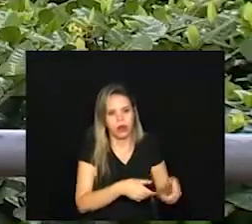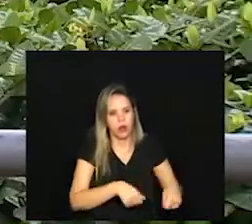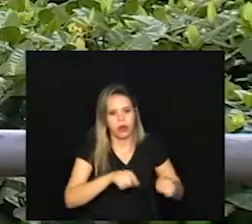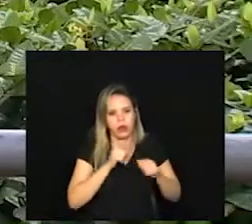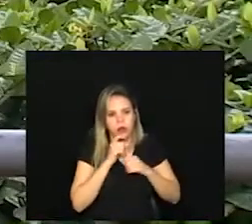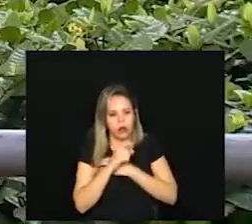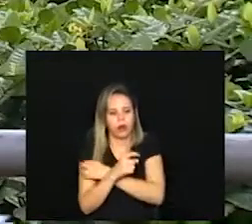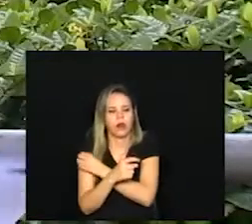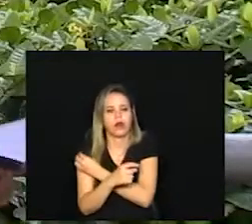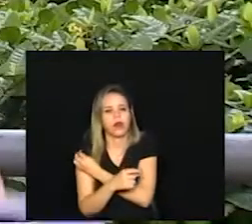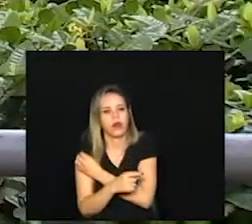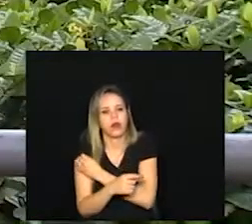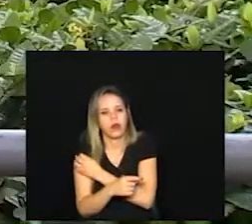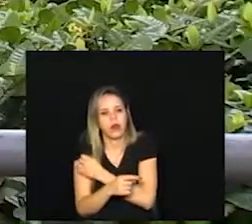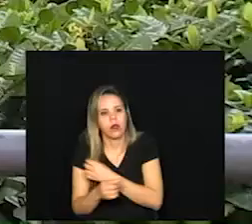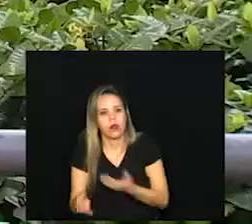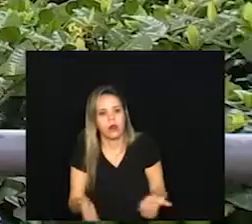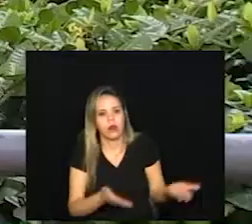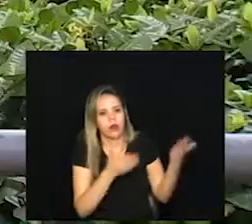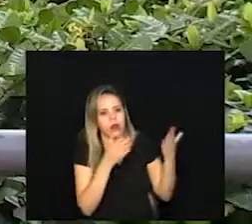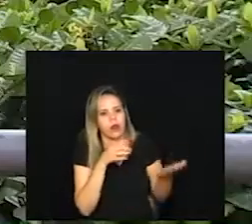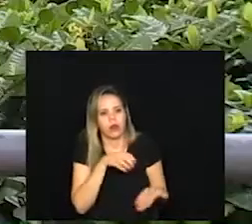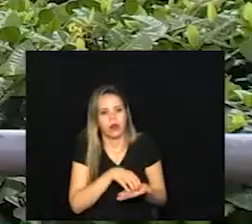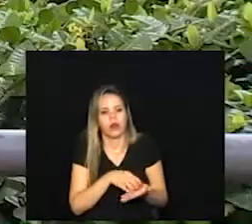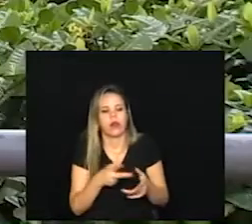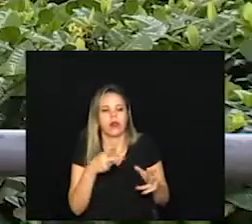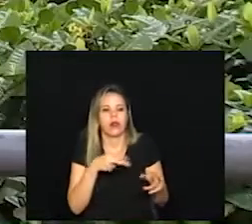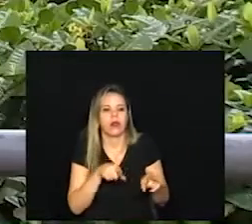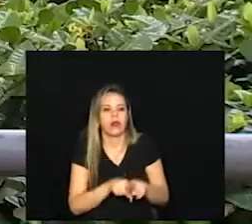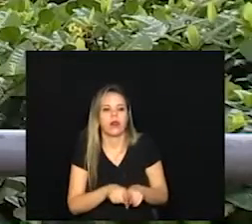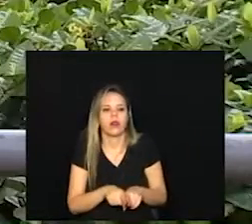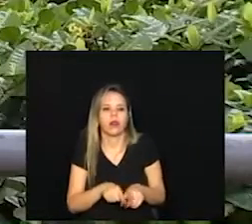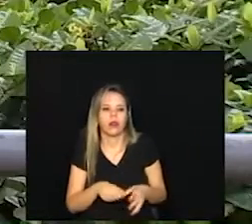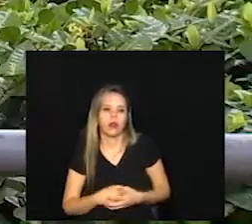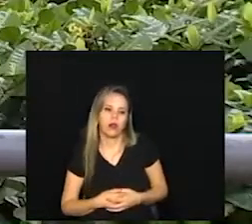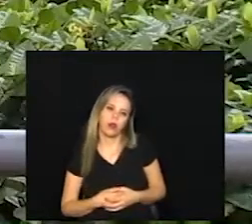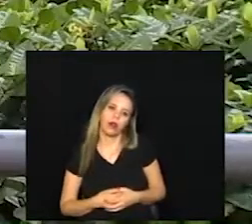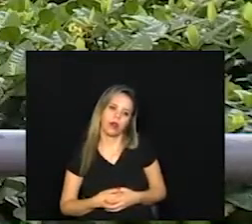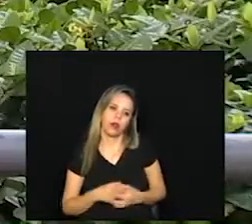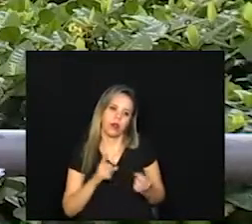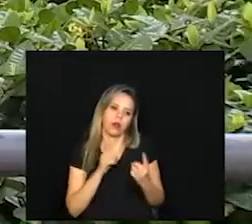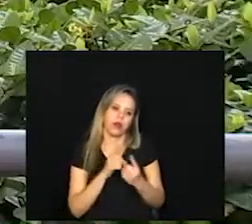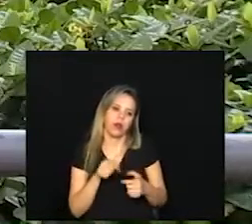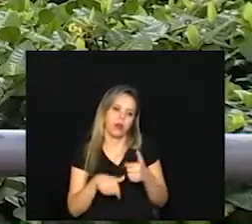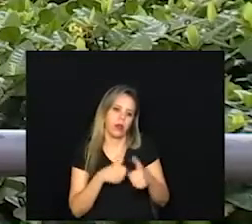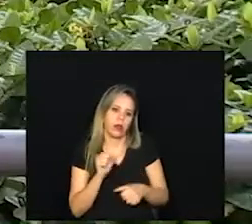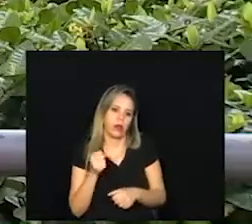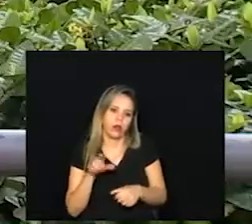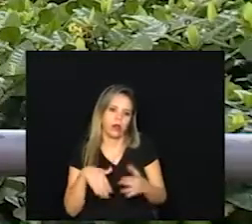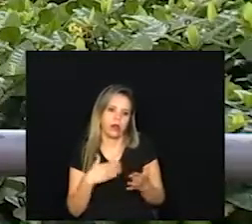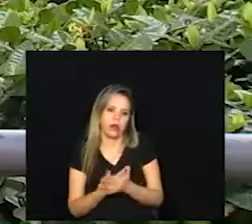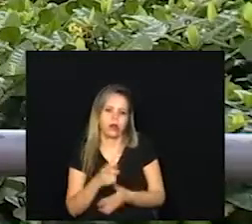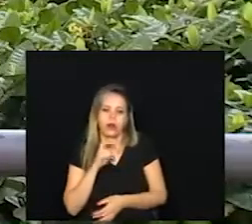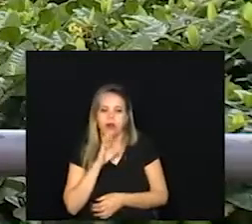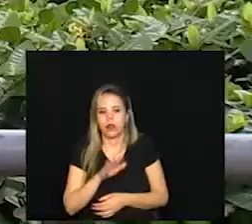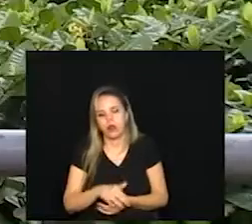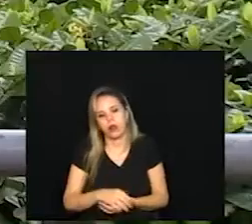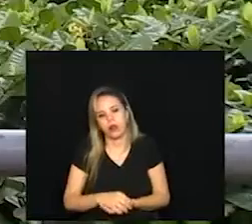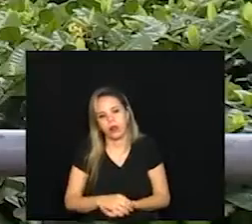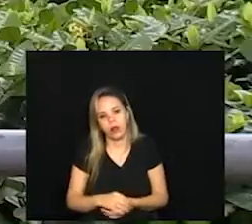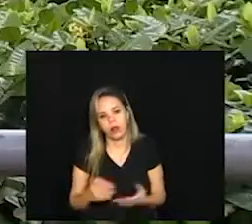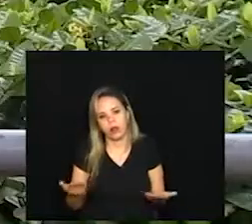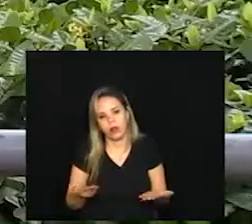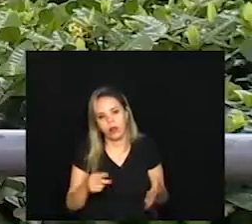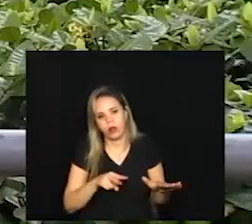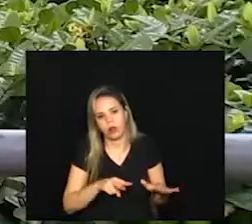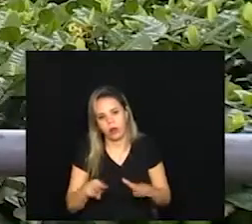seus pertences mesmo, para poder ir para o abrigo. E originalmente esse serviço funciona das 8 às 5 da tarde. Agora,